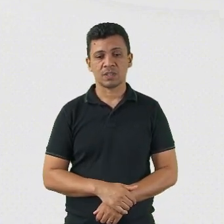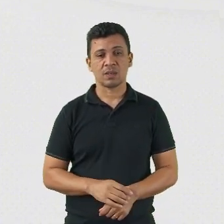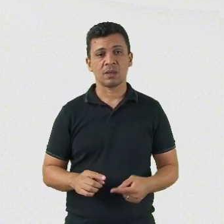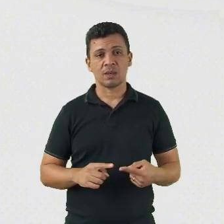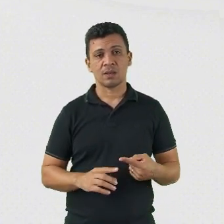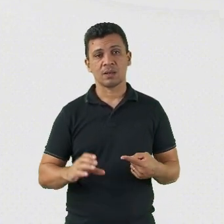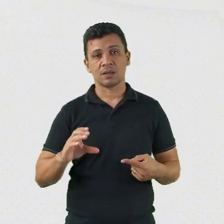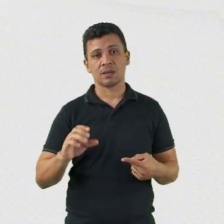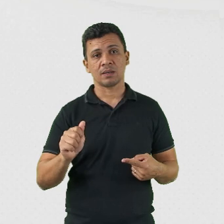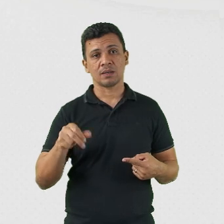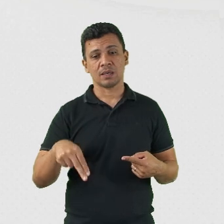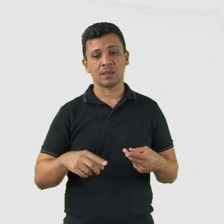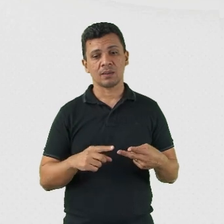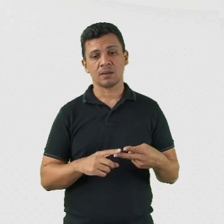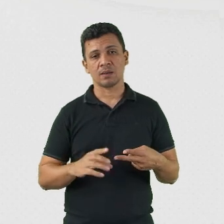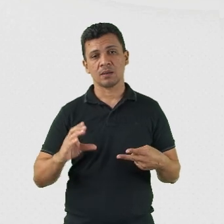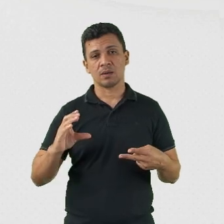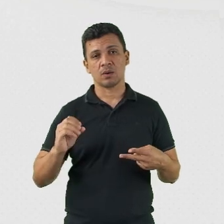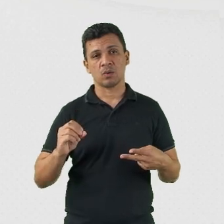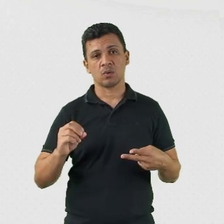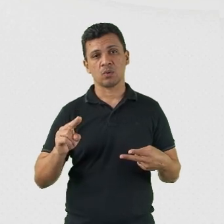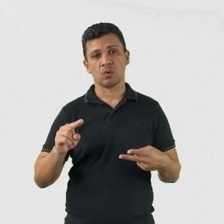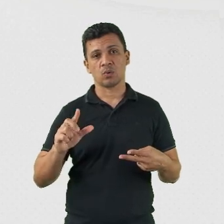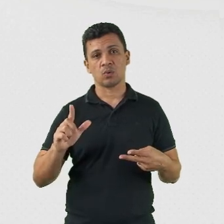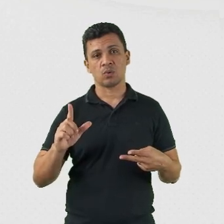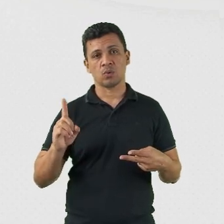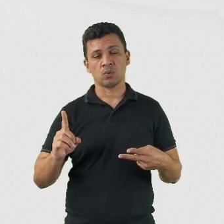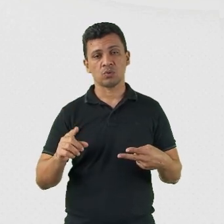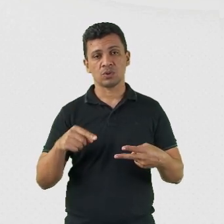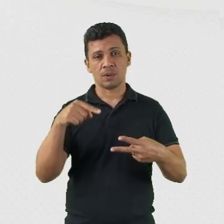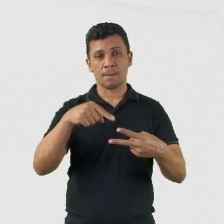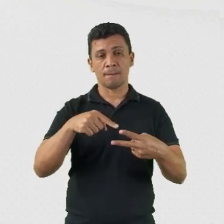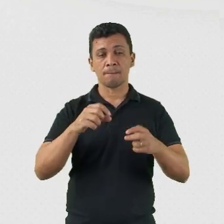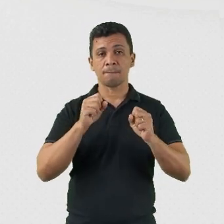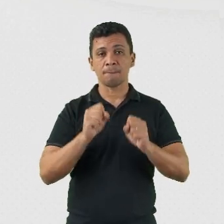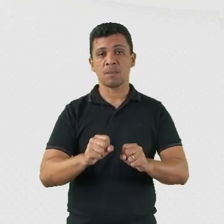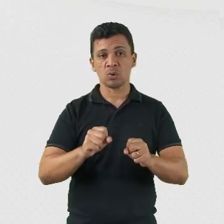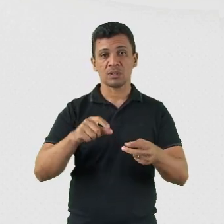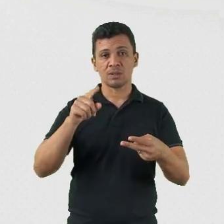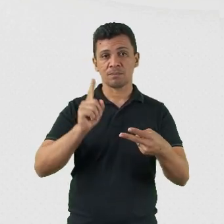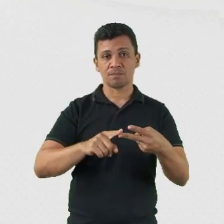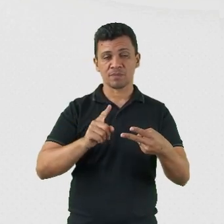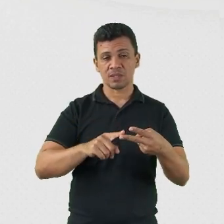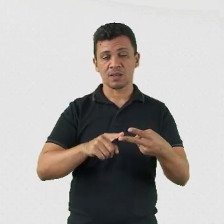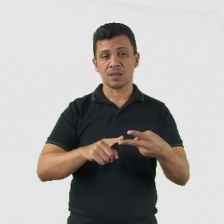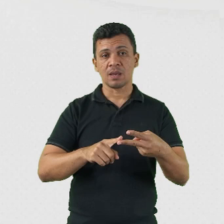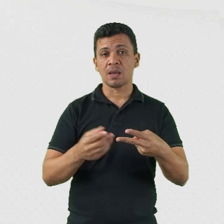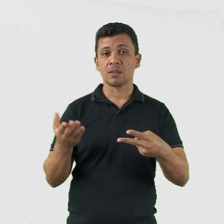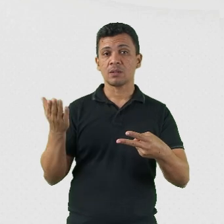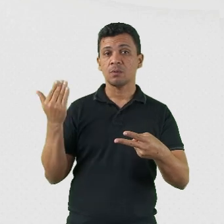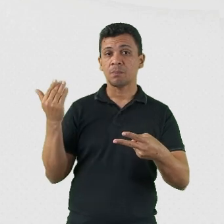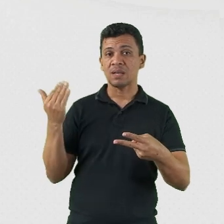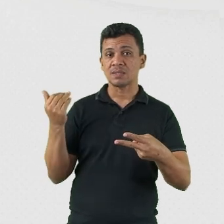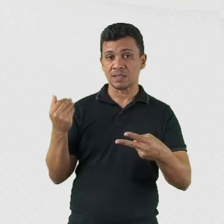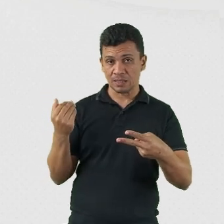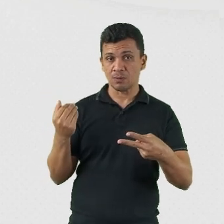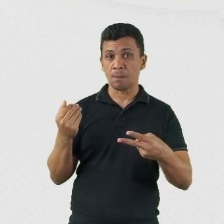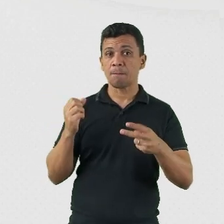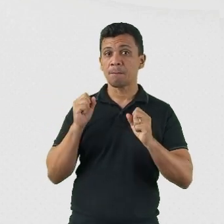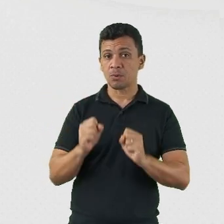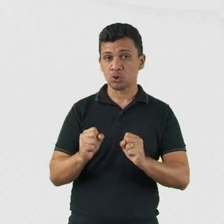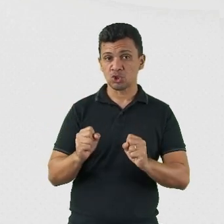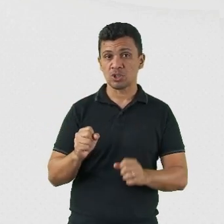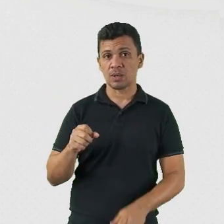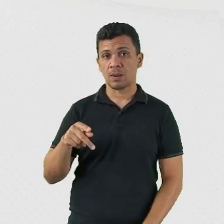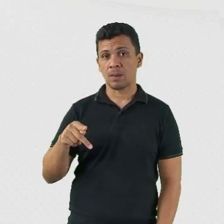é o verbo poder, ou a variação dele no passado, que pode significar podia, para expressar